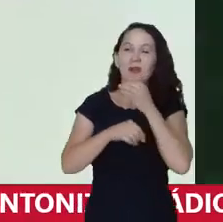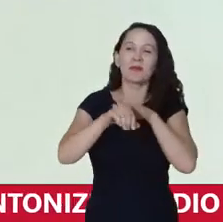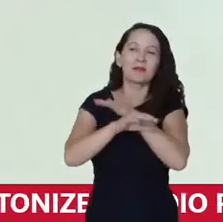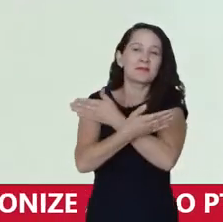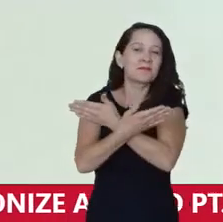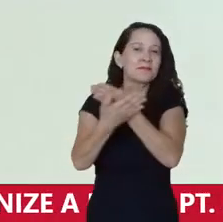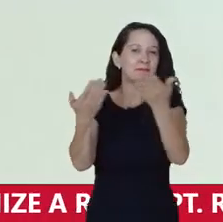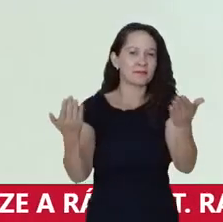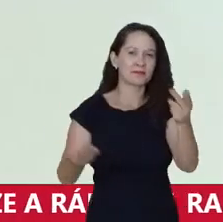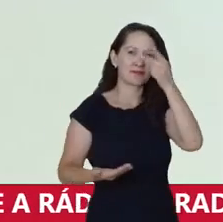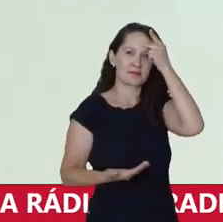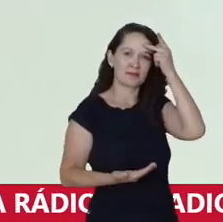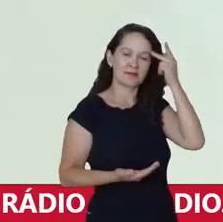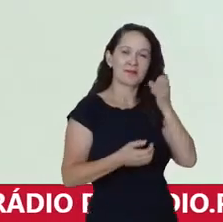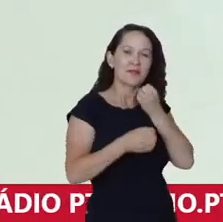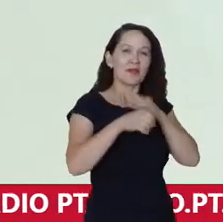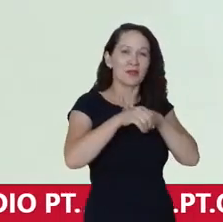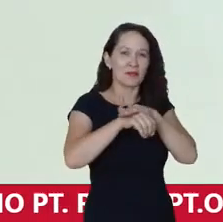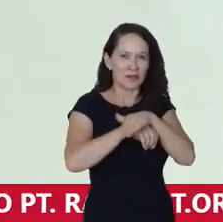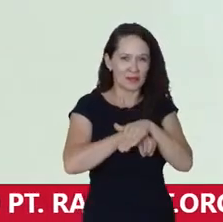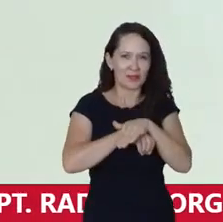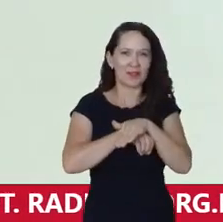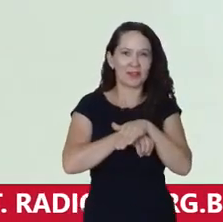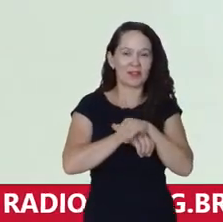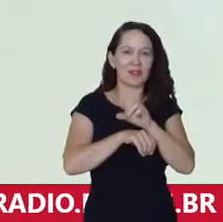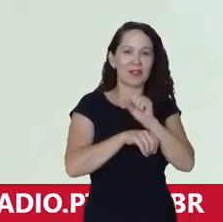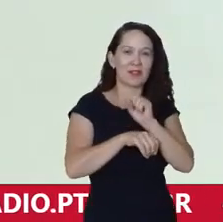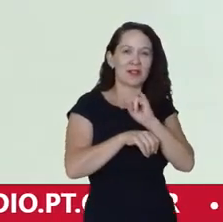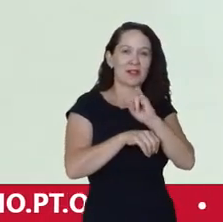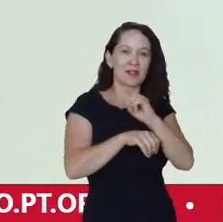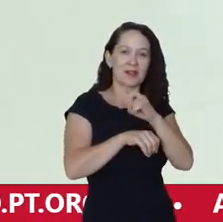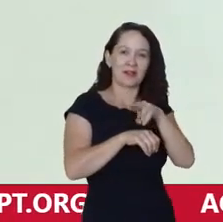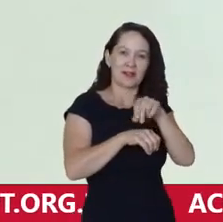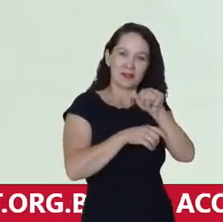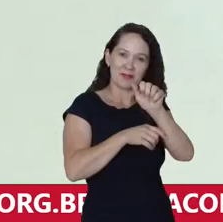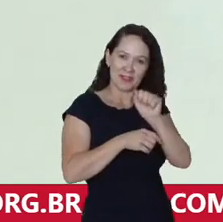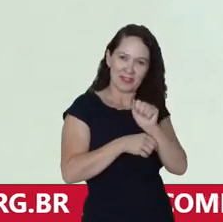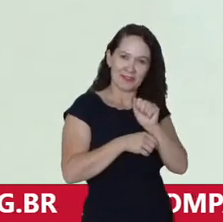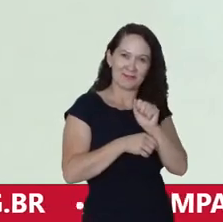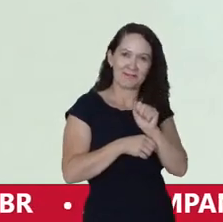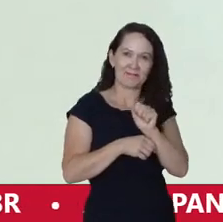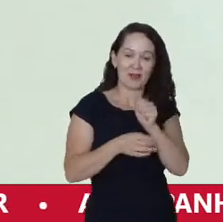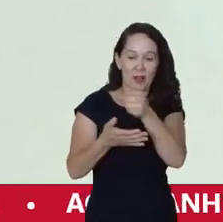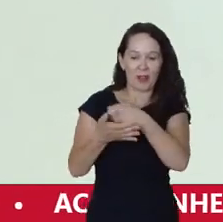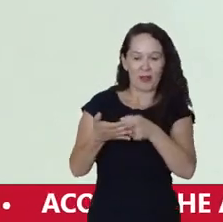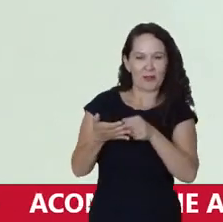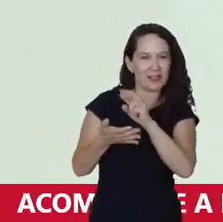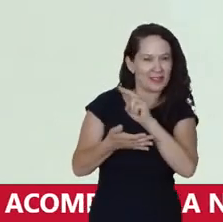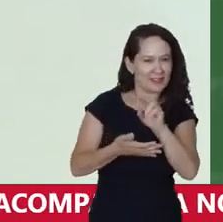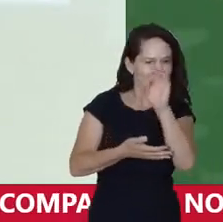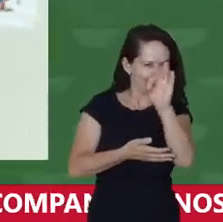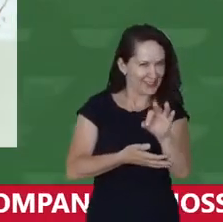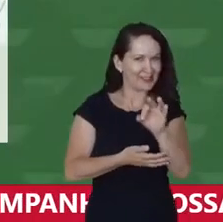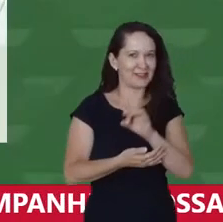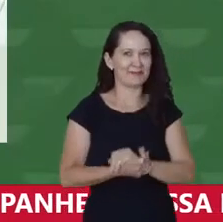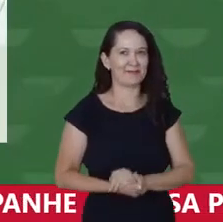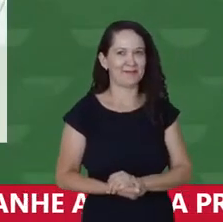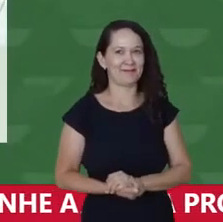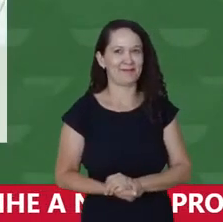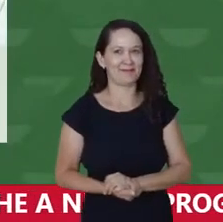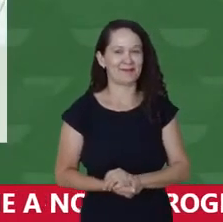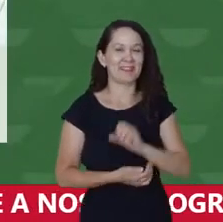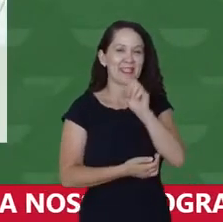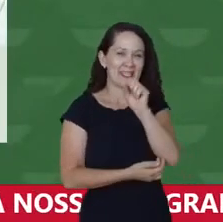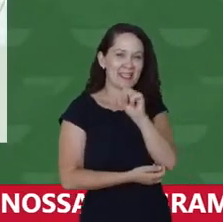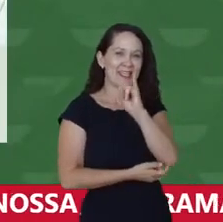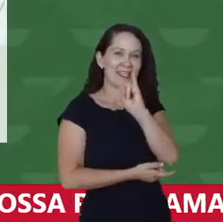noite a todas e todos. Boa noite, Silvana. Silvana, desculpa, acho que eu anotei errado. Acho que é isso mesmo. Silvana,